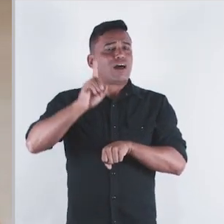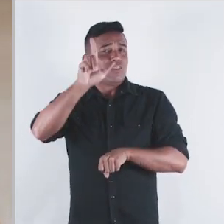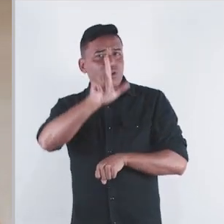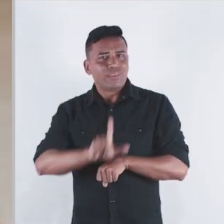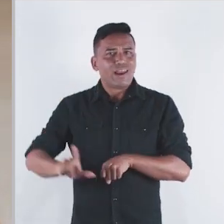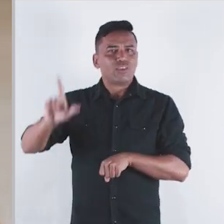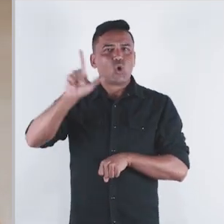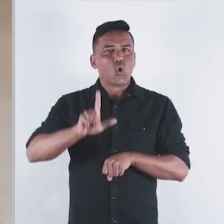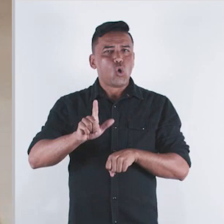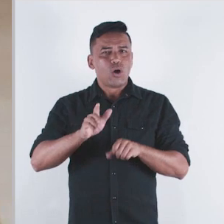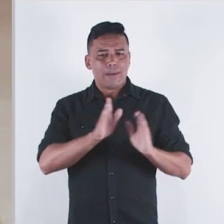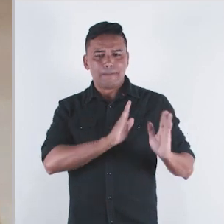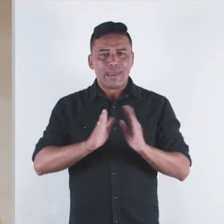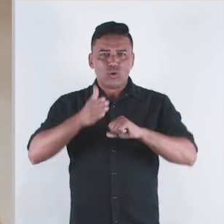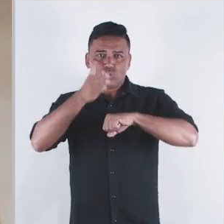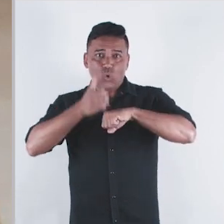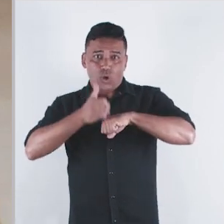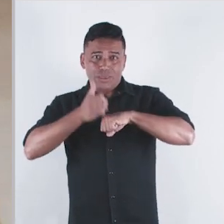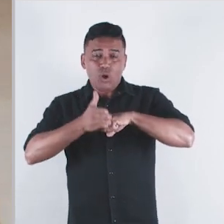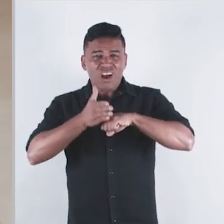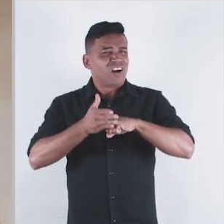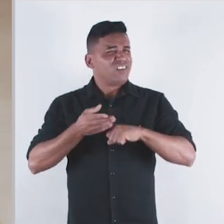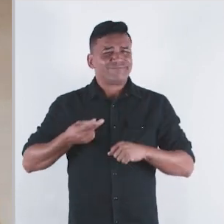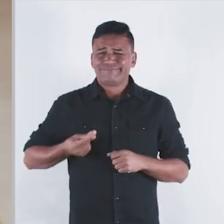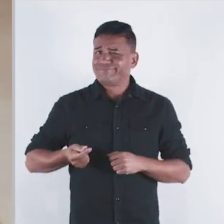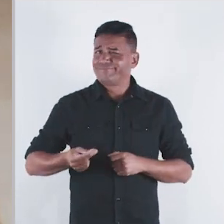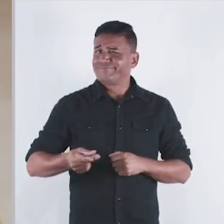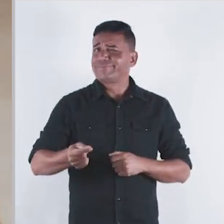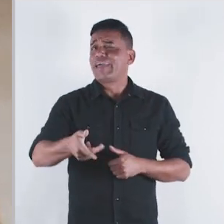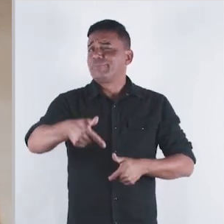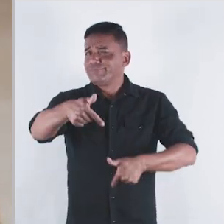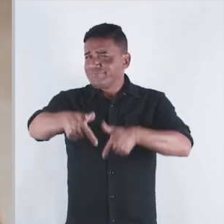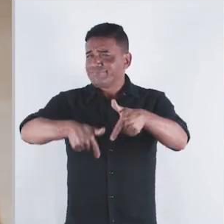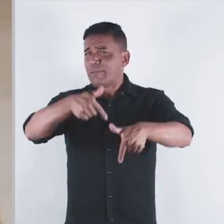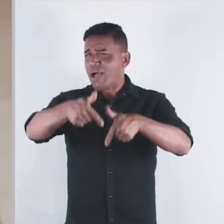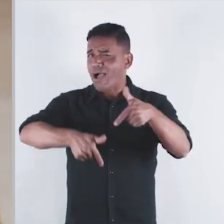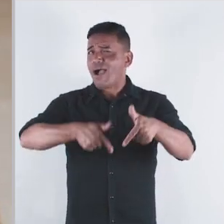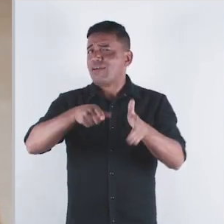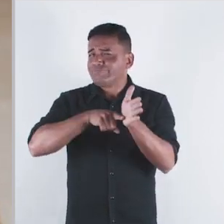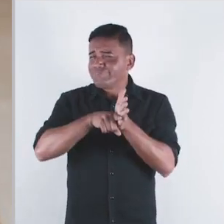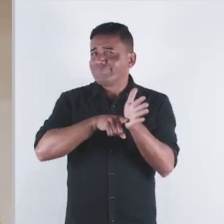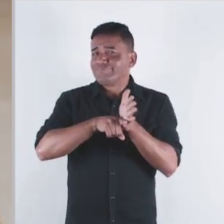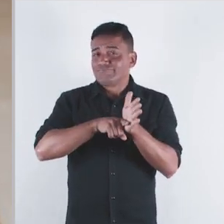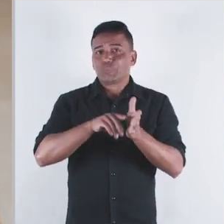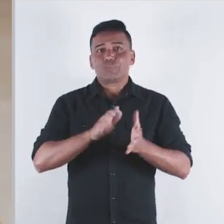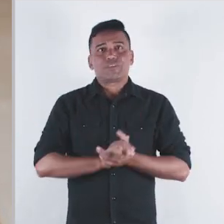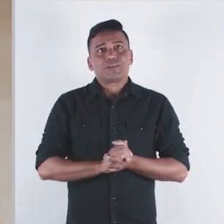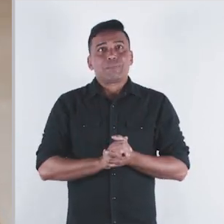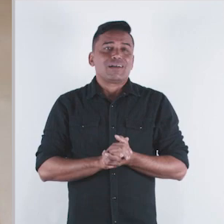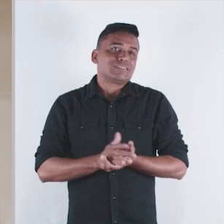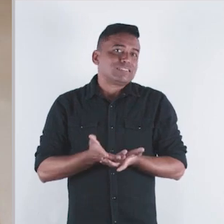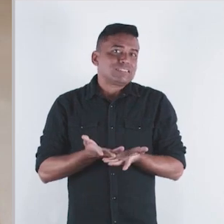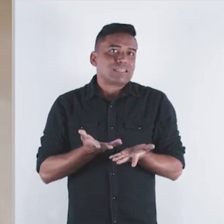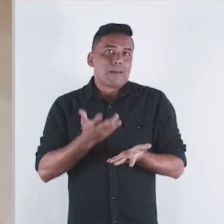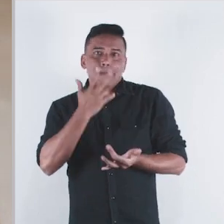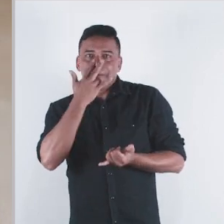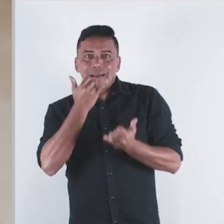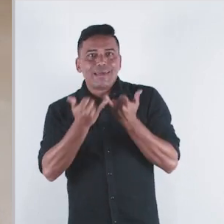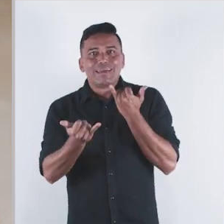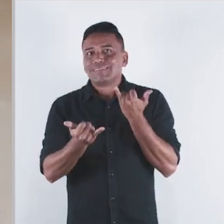e tenho trabalhado com isso há bastante tempo. E me parecia incontornável